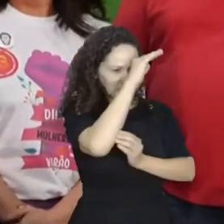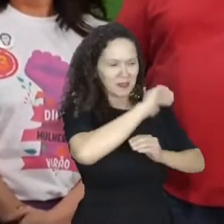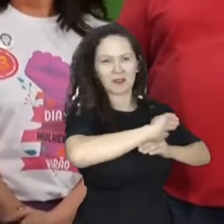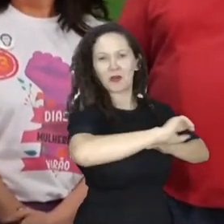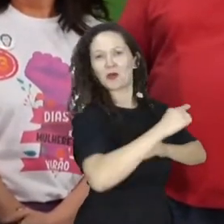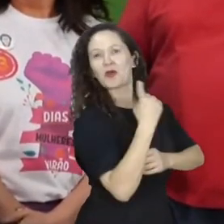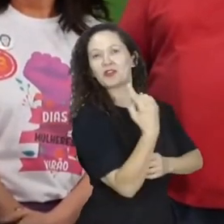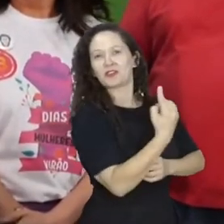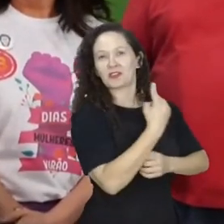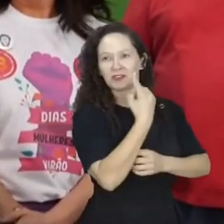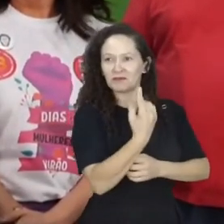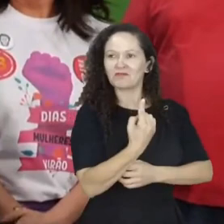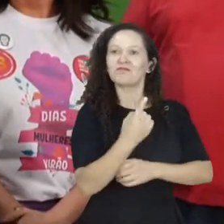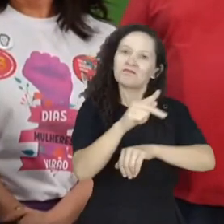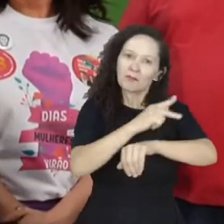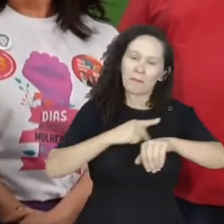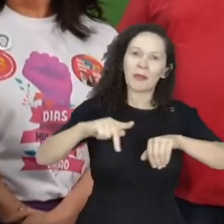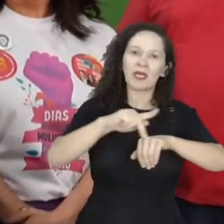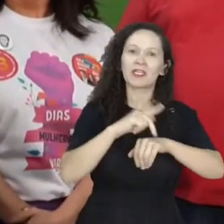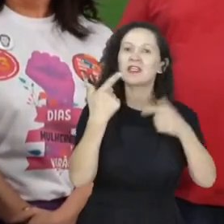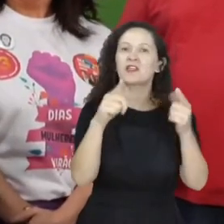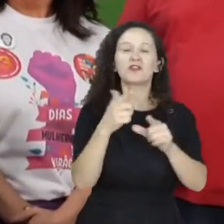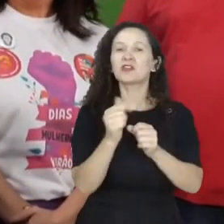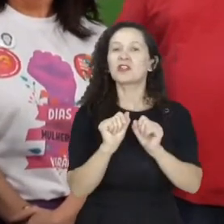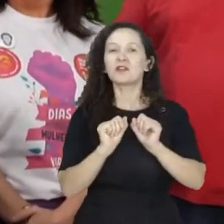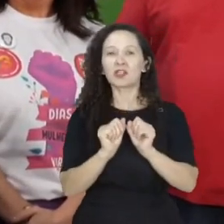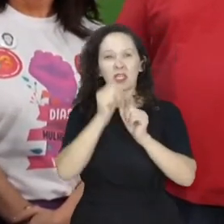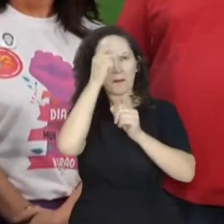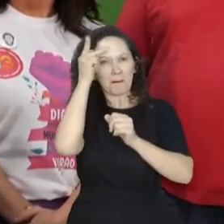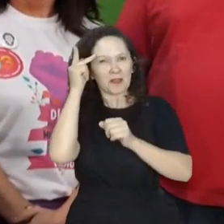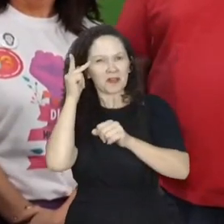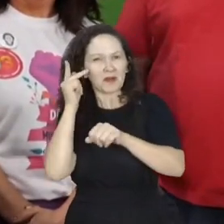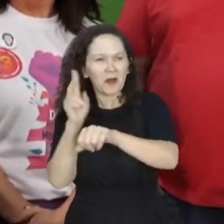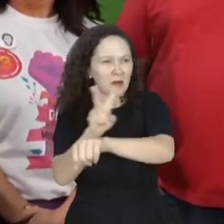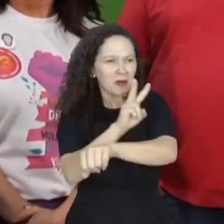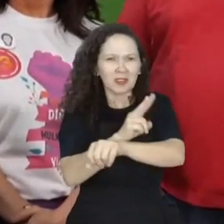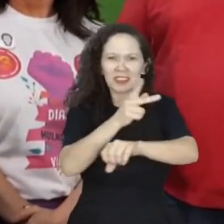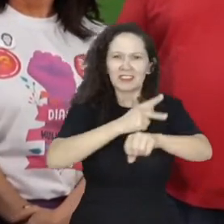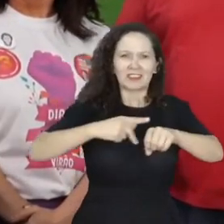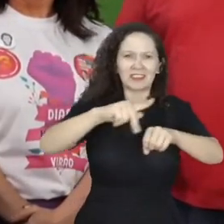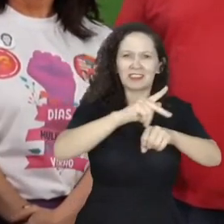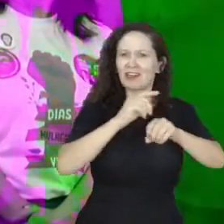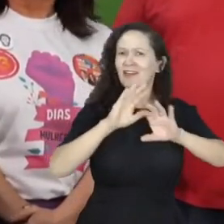encapsulado. Esse país não tem contencioso internacional. Esse país tem que